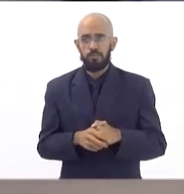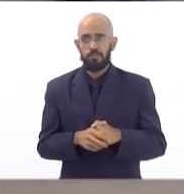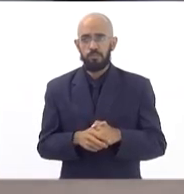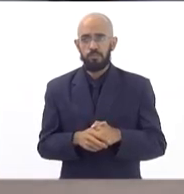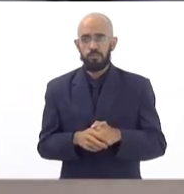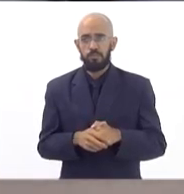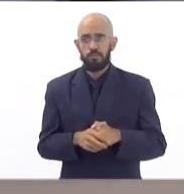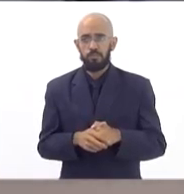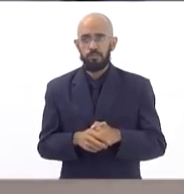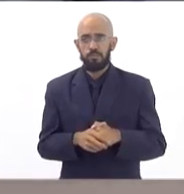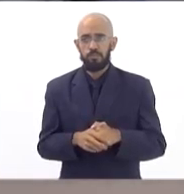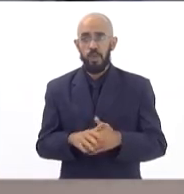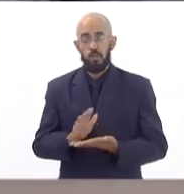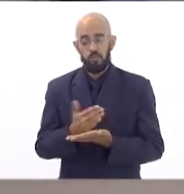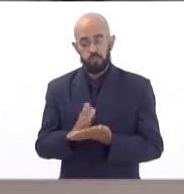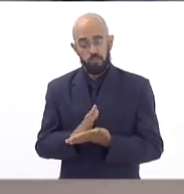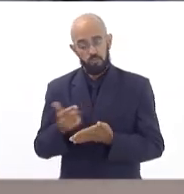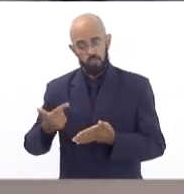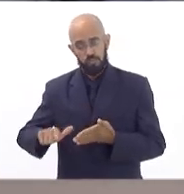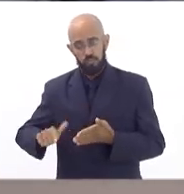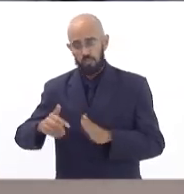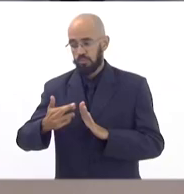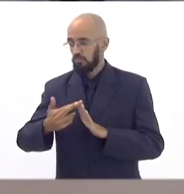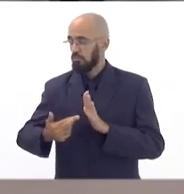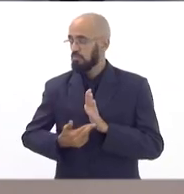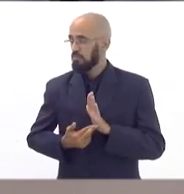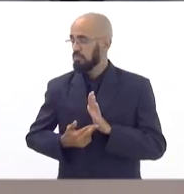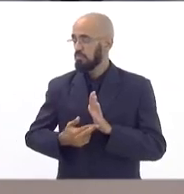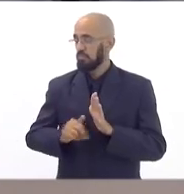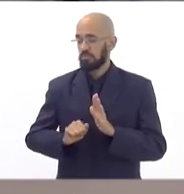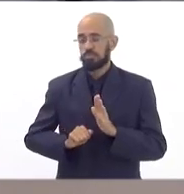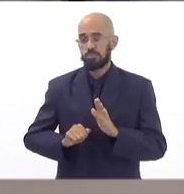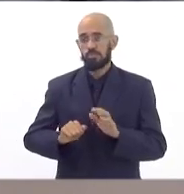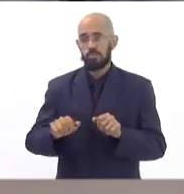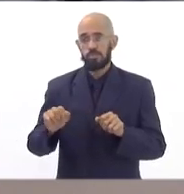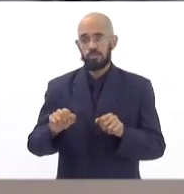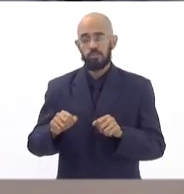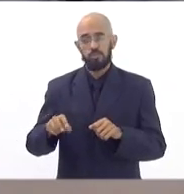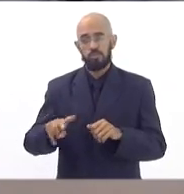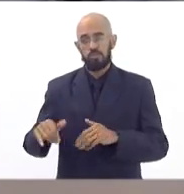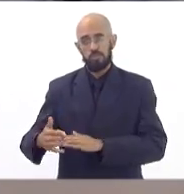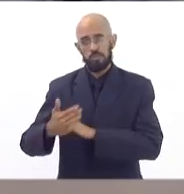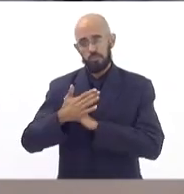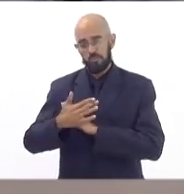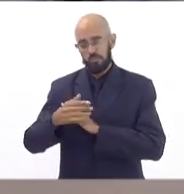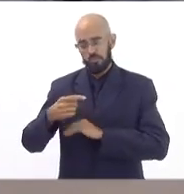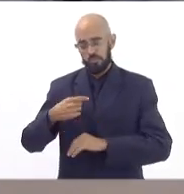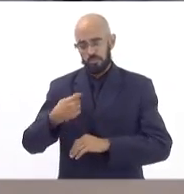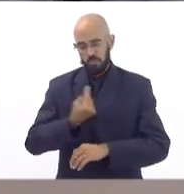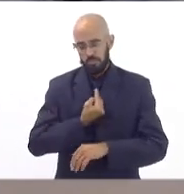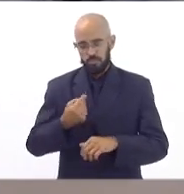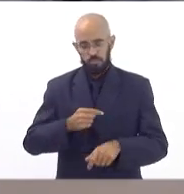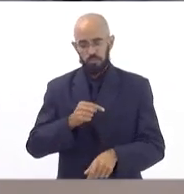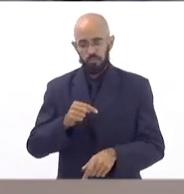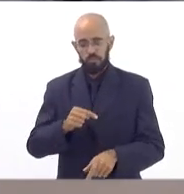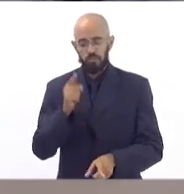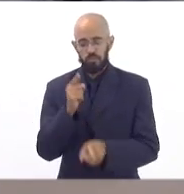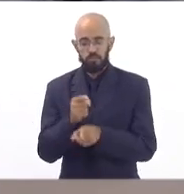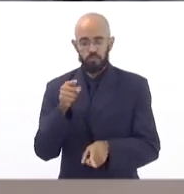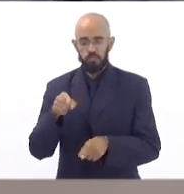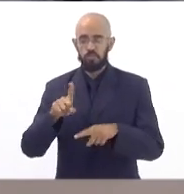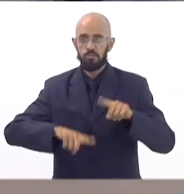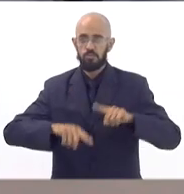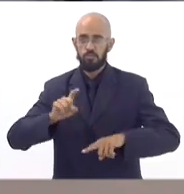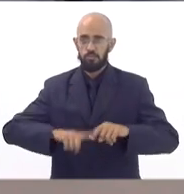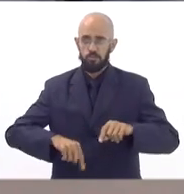e de alguns Outros Atos normativos que talvez é que certamente ajudará a gente na identificação destes materiais